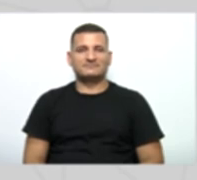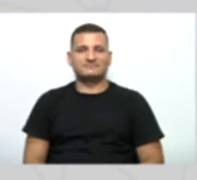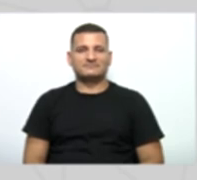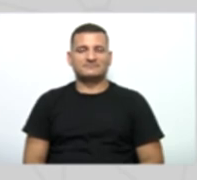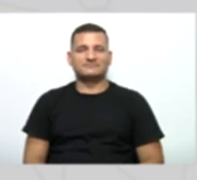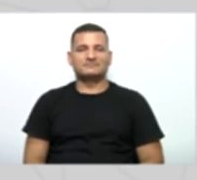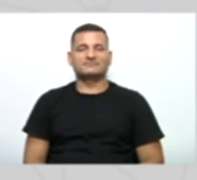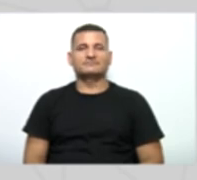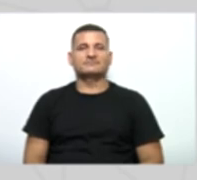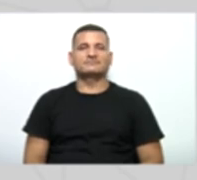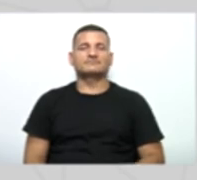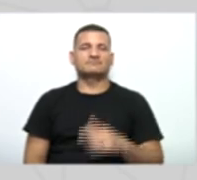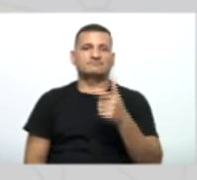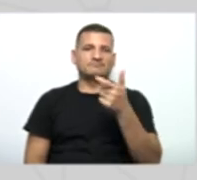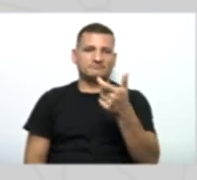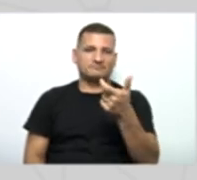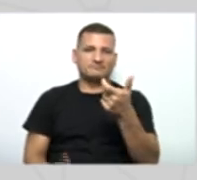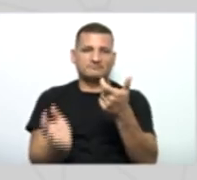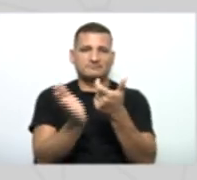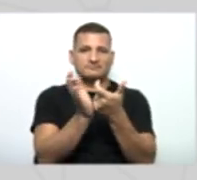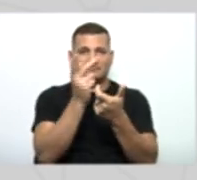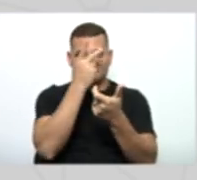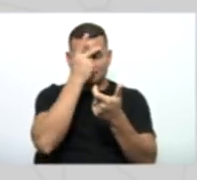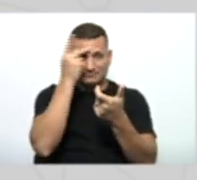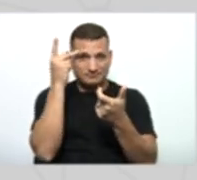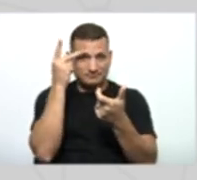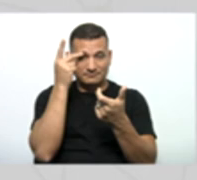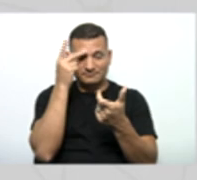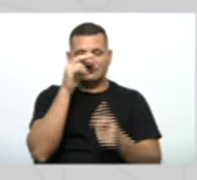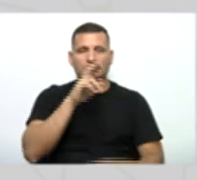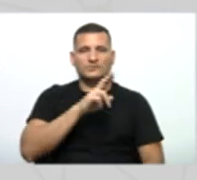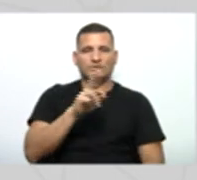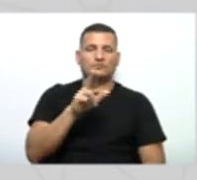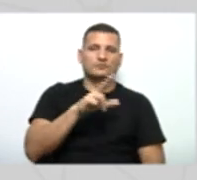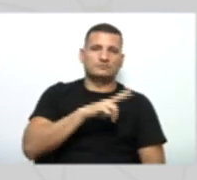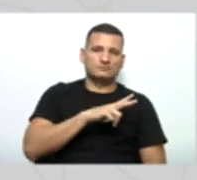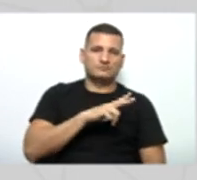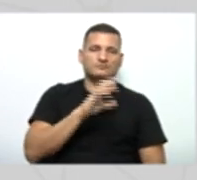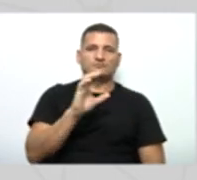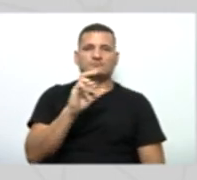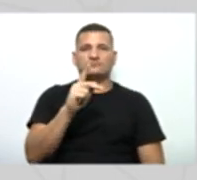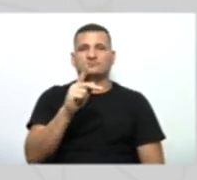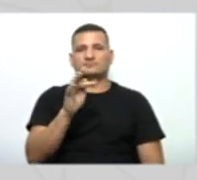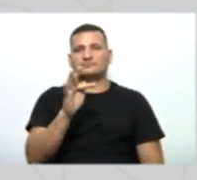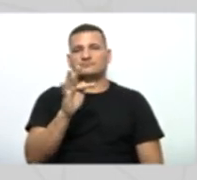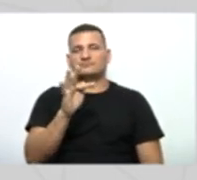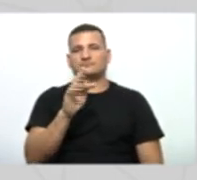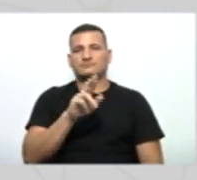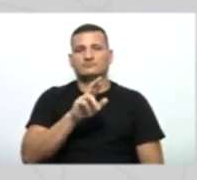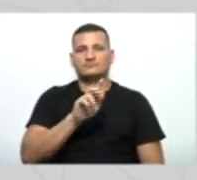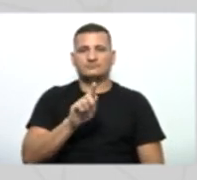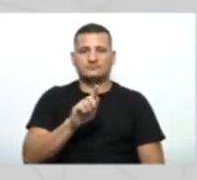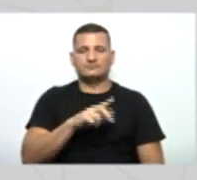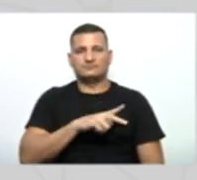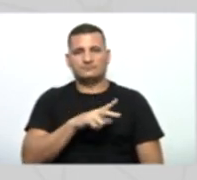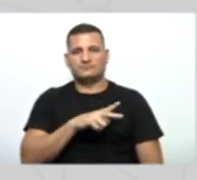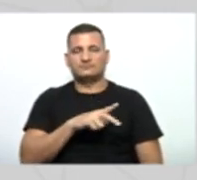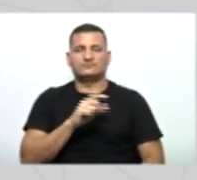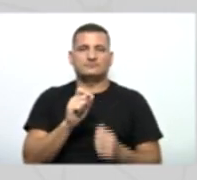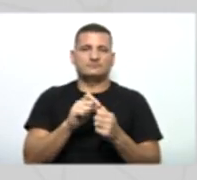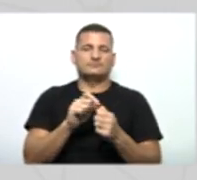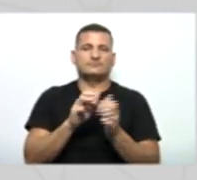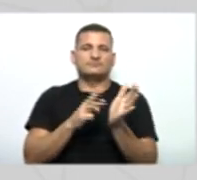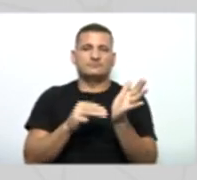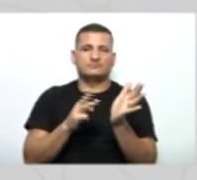classe pessoa com nome e sobrenome público, CPF e RG privados. E fez um método